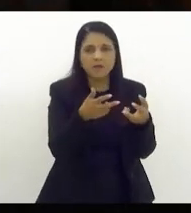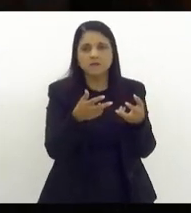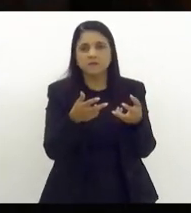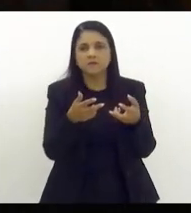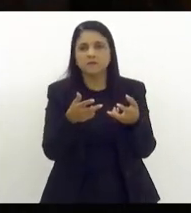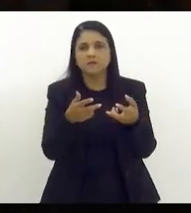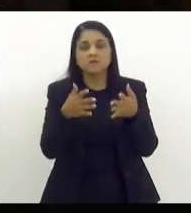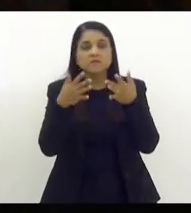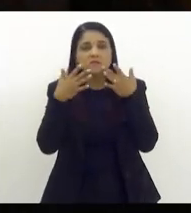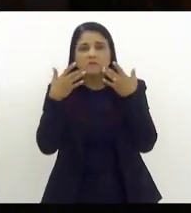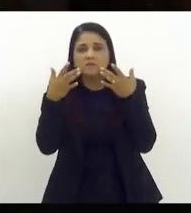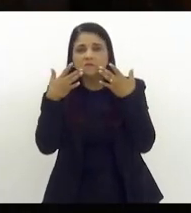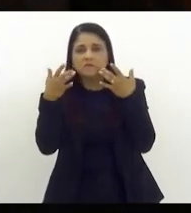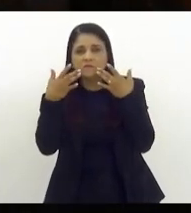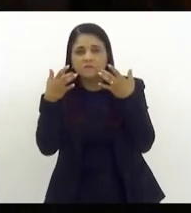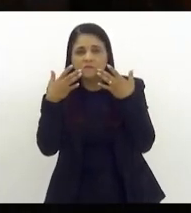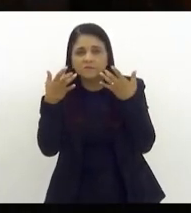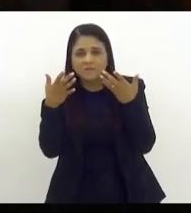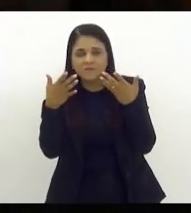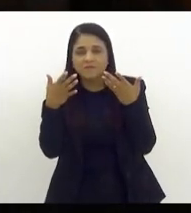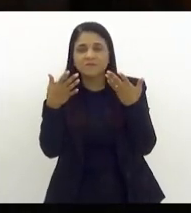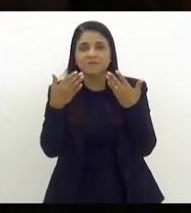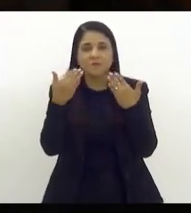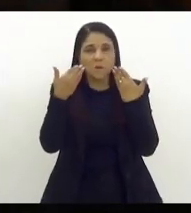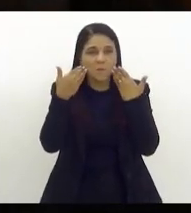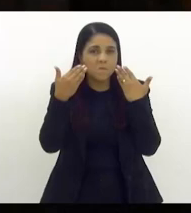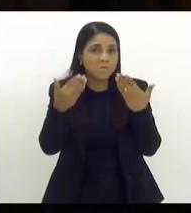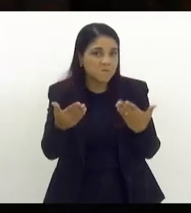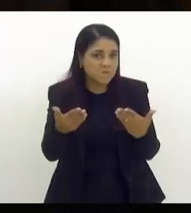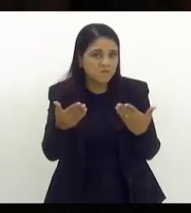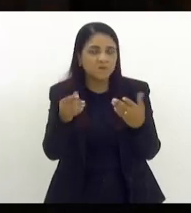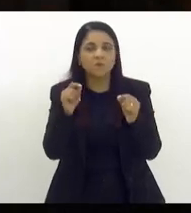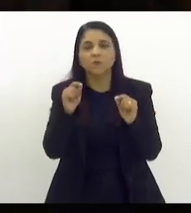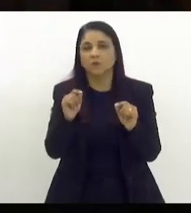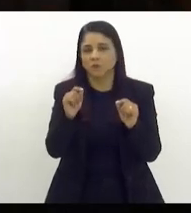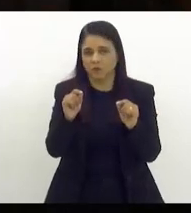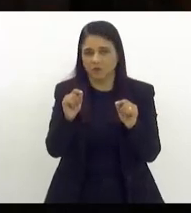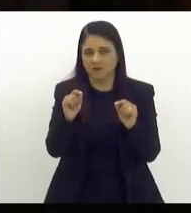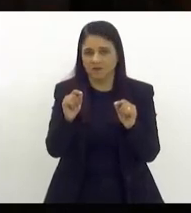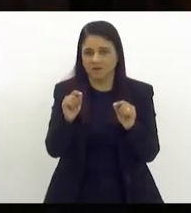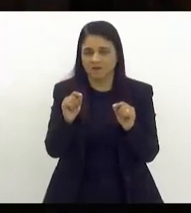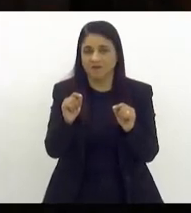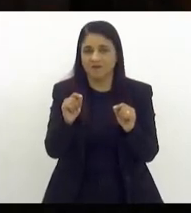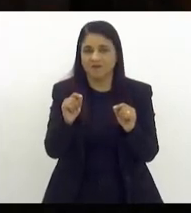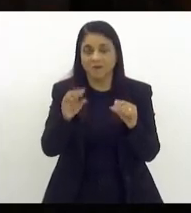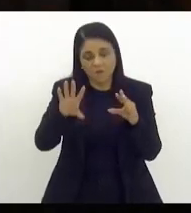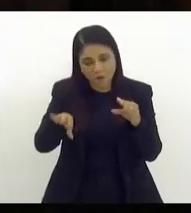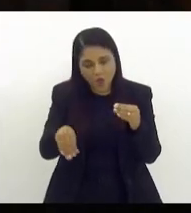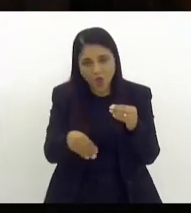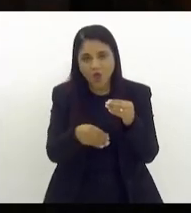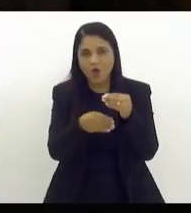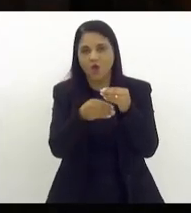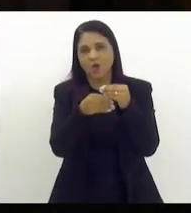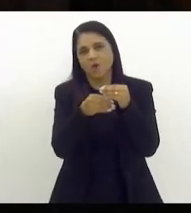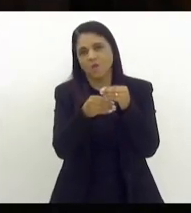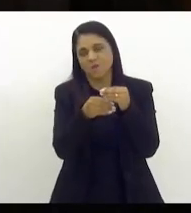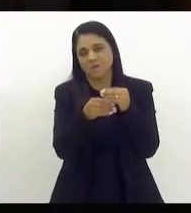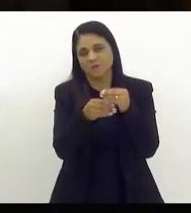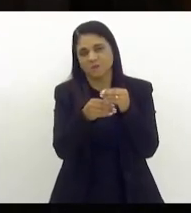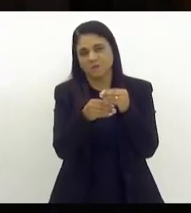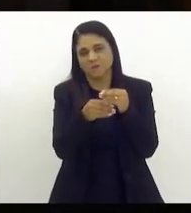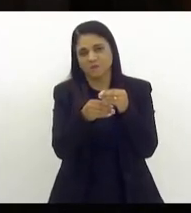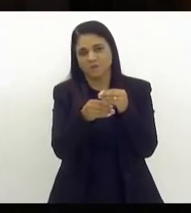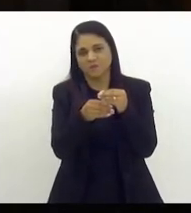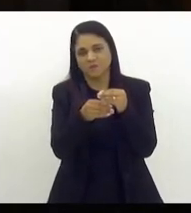nos espetáculos que são apresentados é haver uma complementação